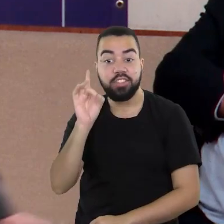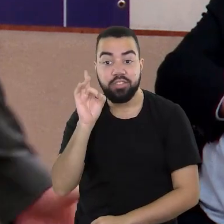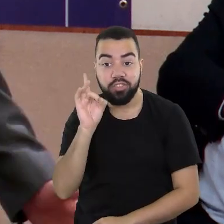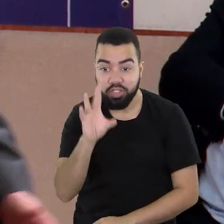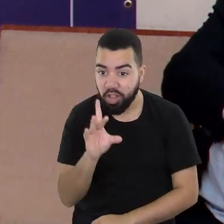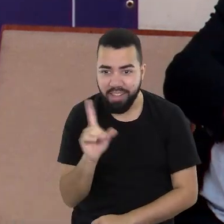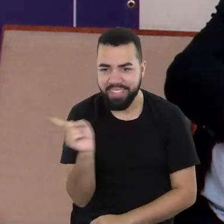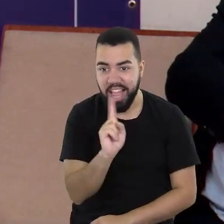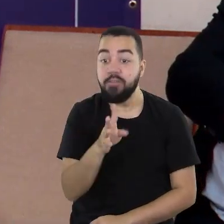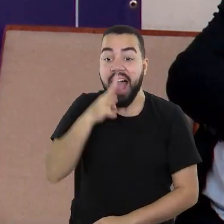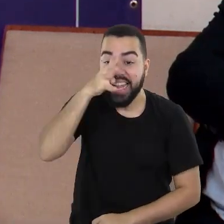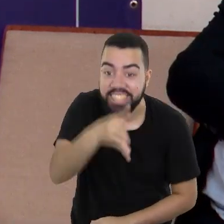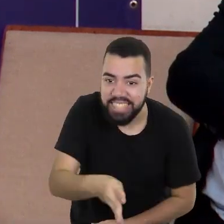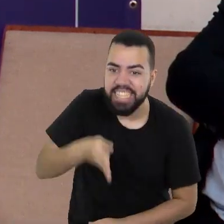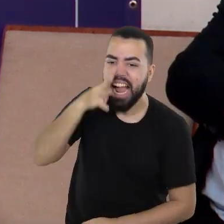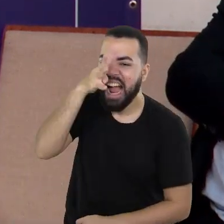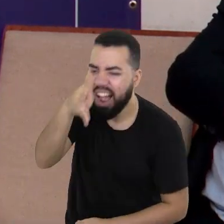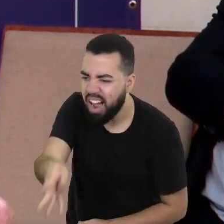Crítico do outro.